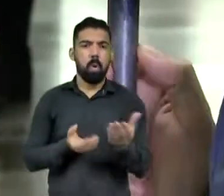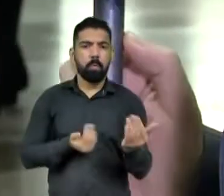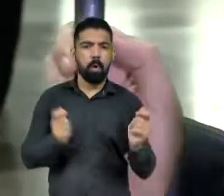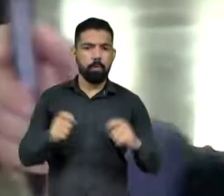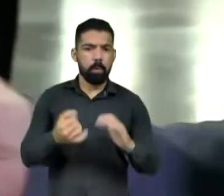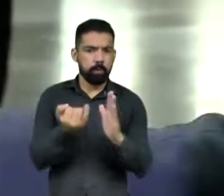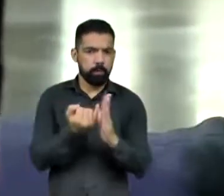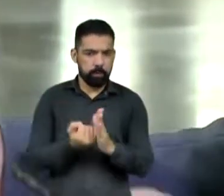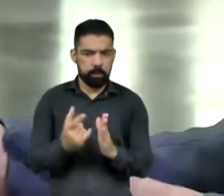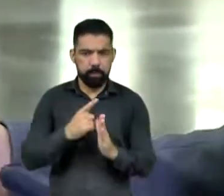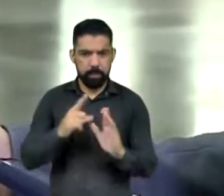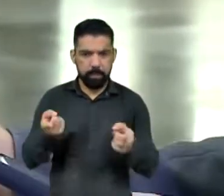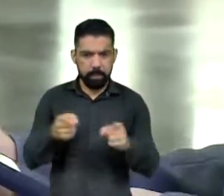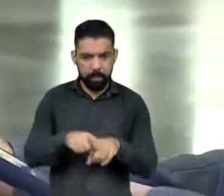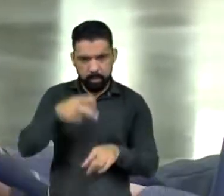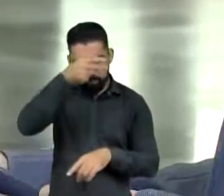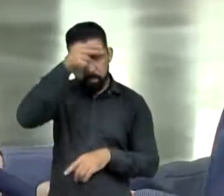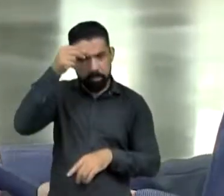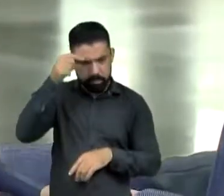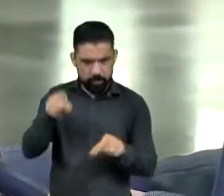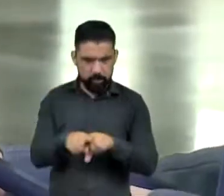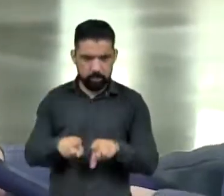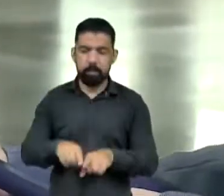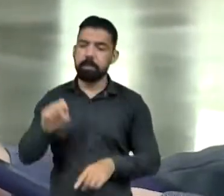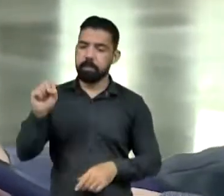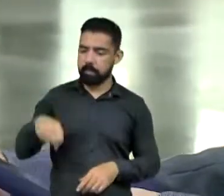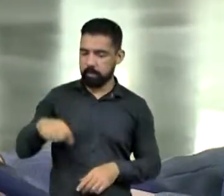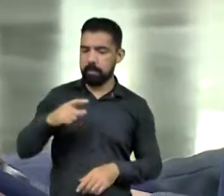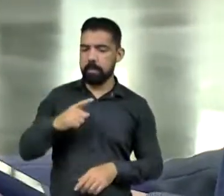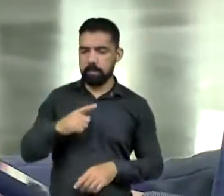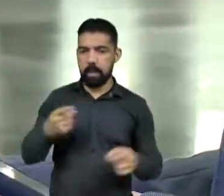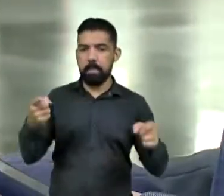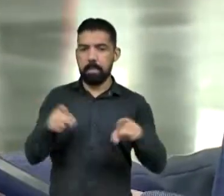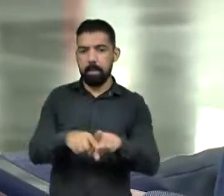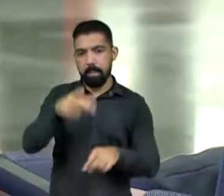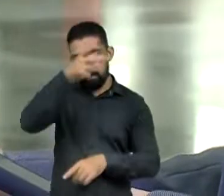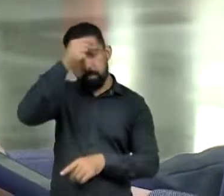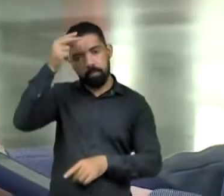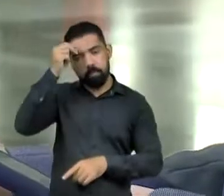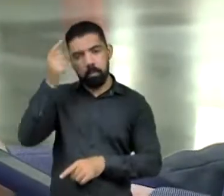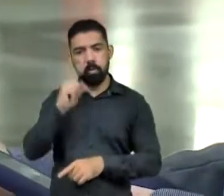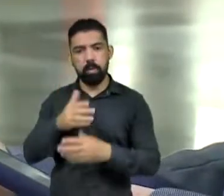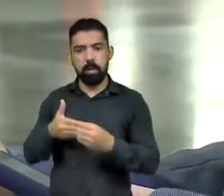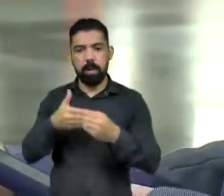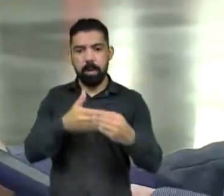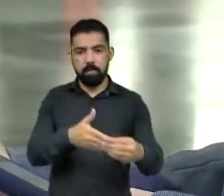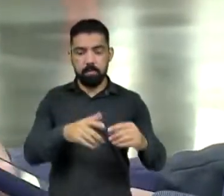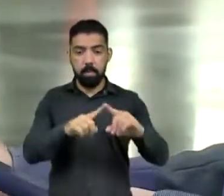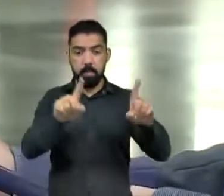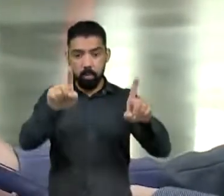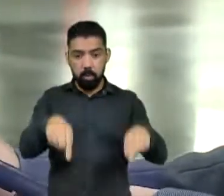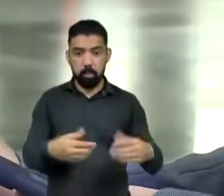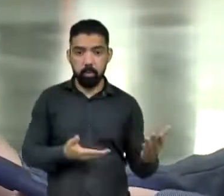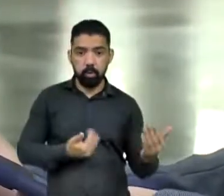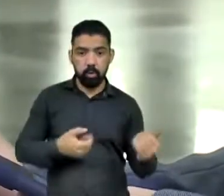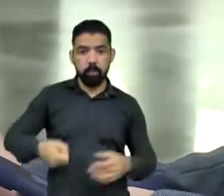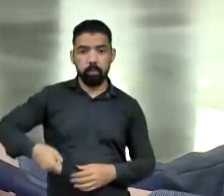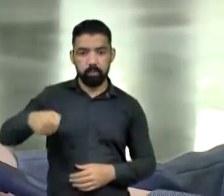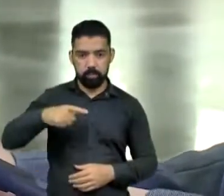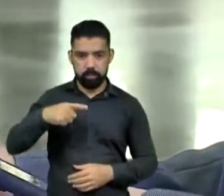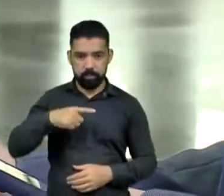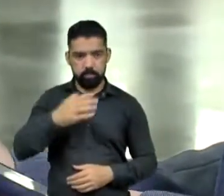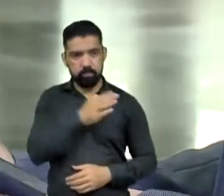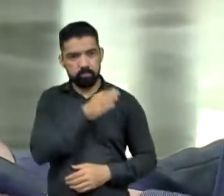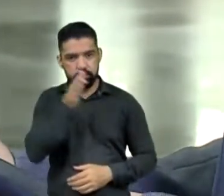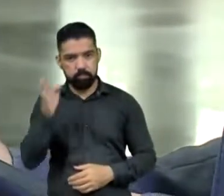com as prefeituras também? Tem parceria com as prefeituras, né, para levar o programa Jovem Bolsista para os municípios. Inclusive, tem uma demanda muito alta